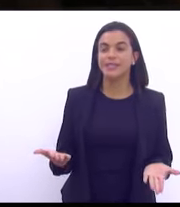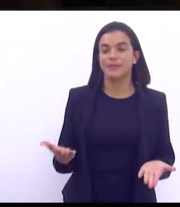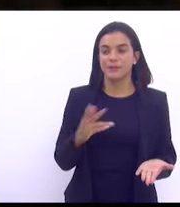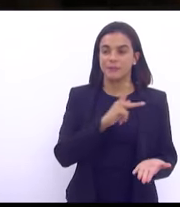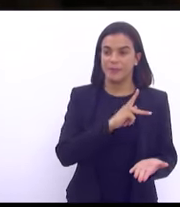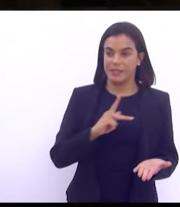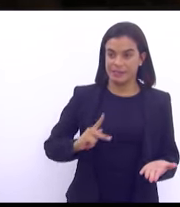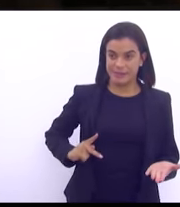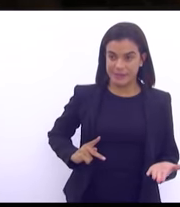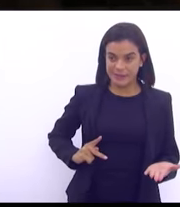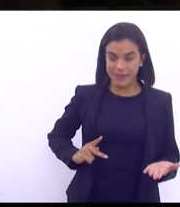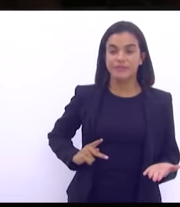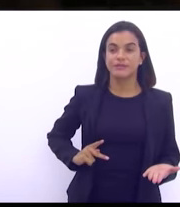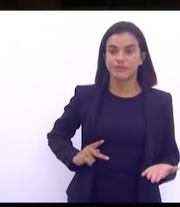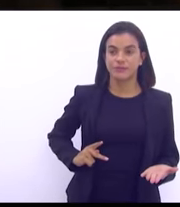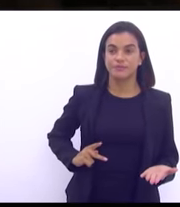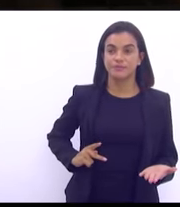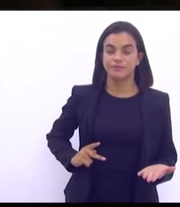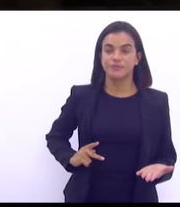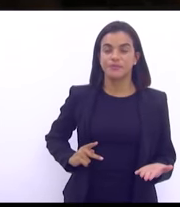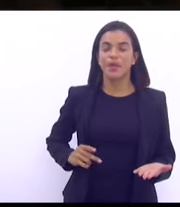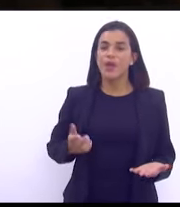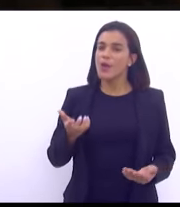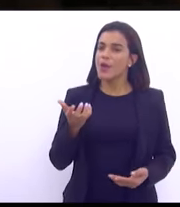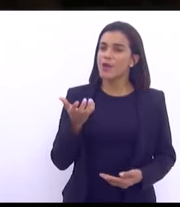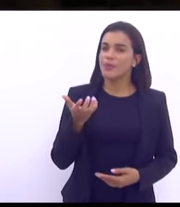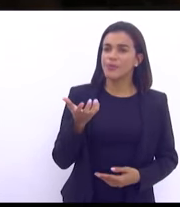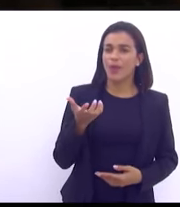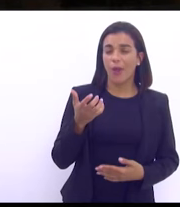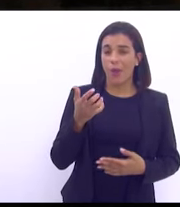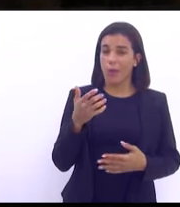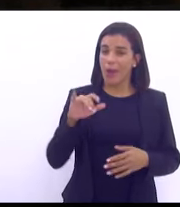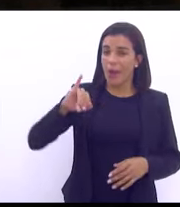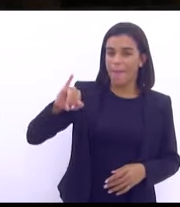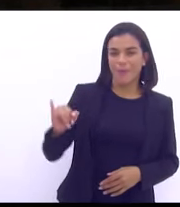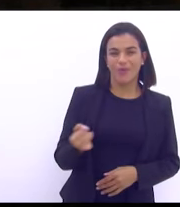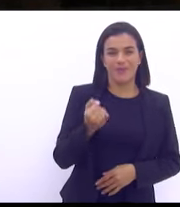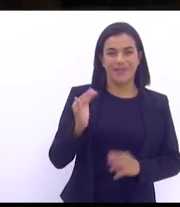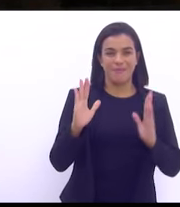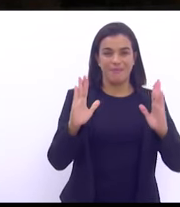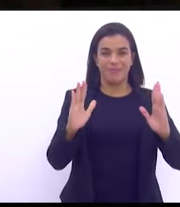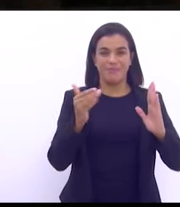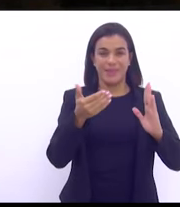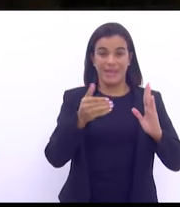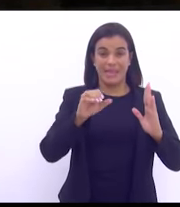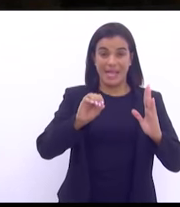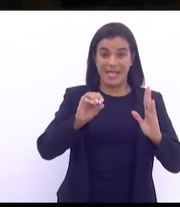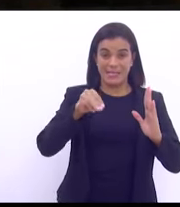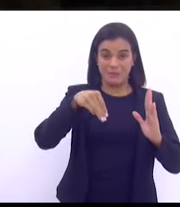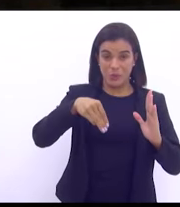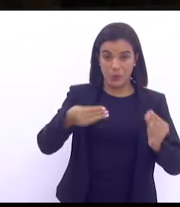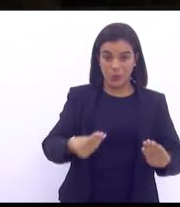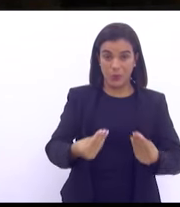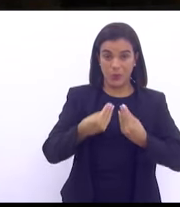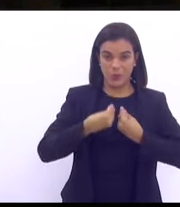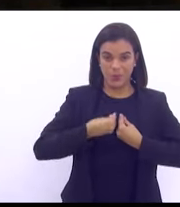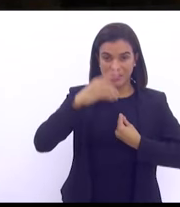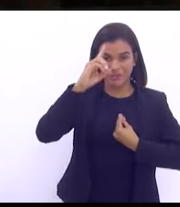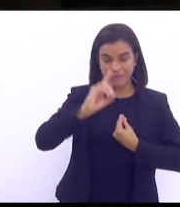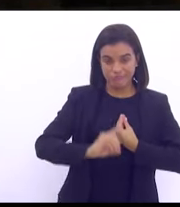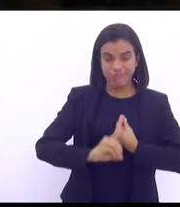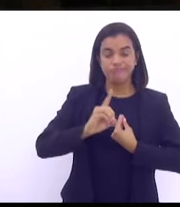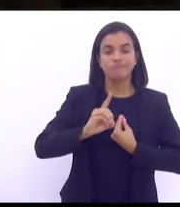senhor presidente? Queria fazer, nos 10 minutos que me são dados,